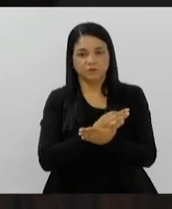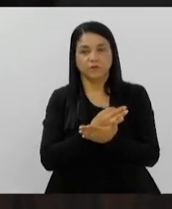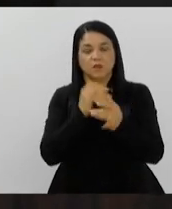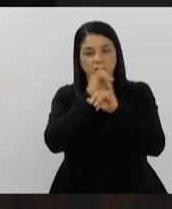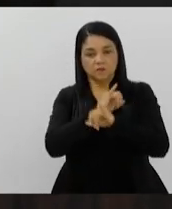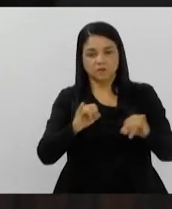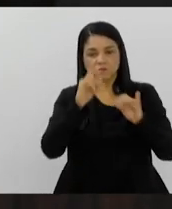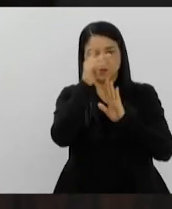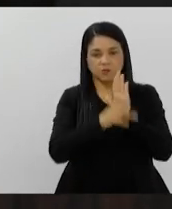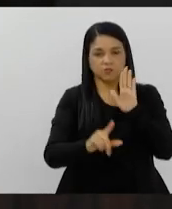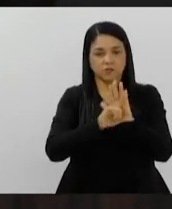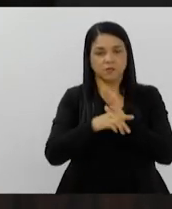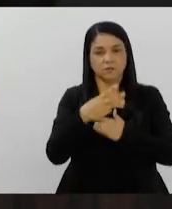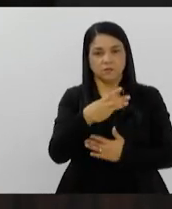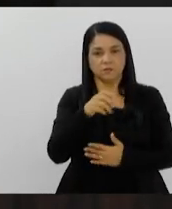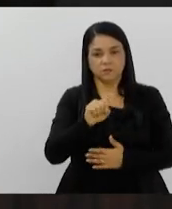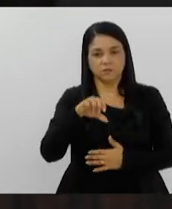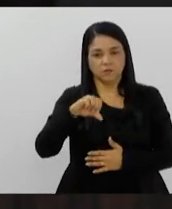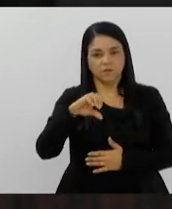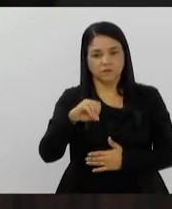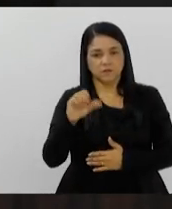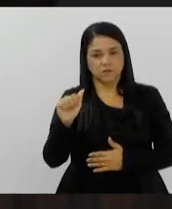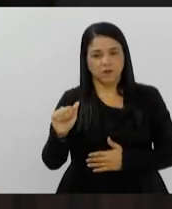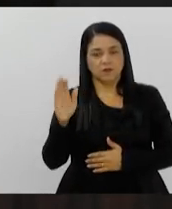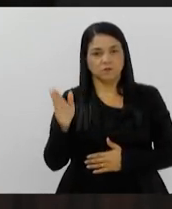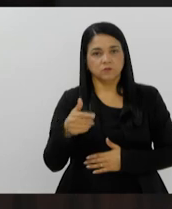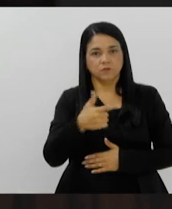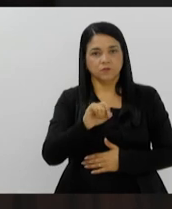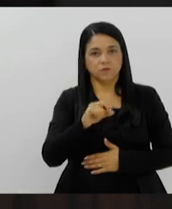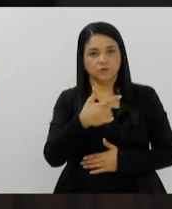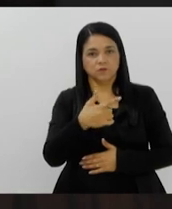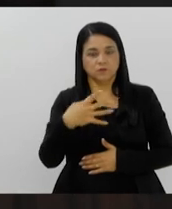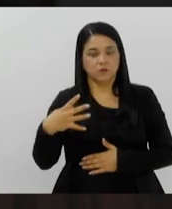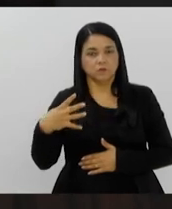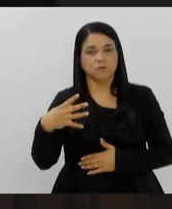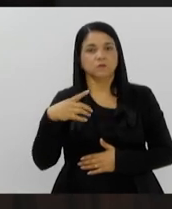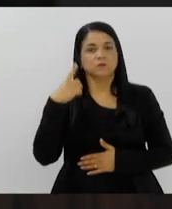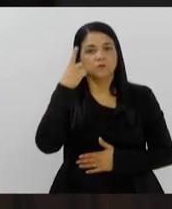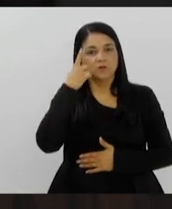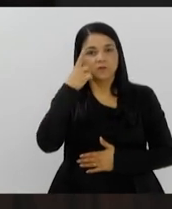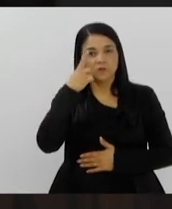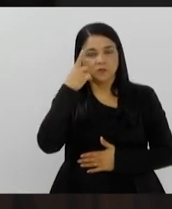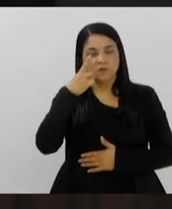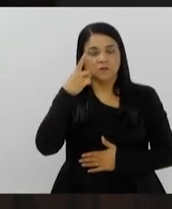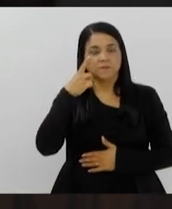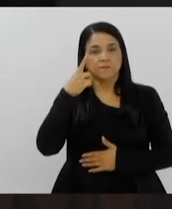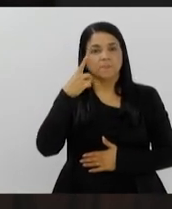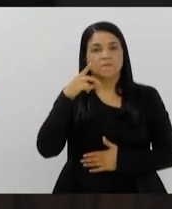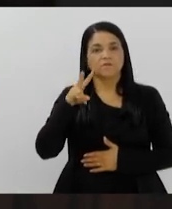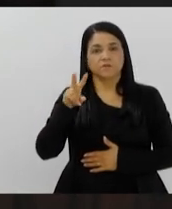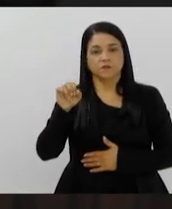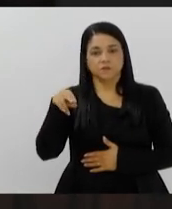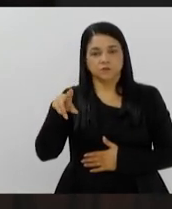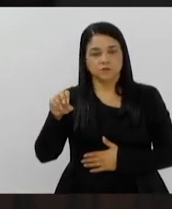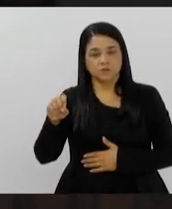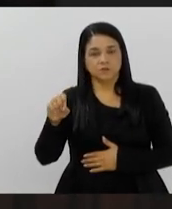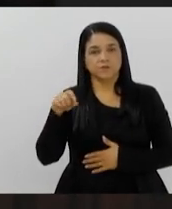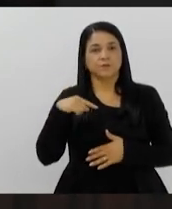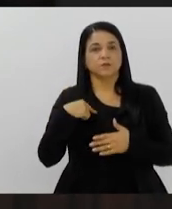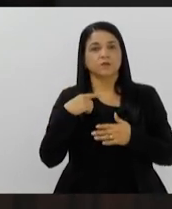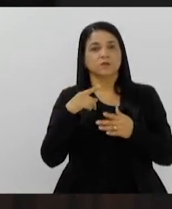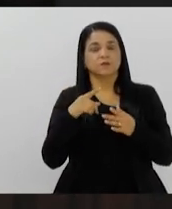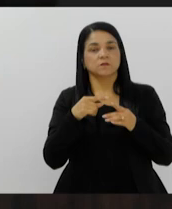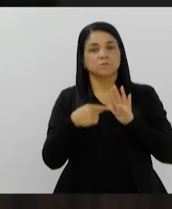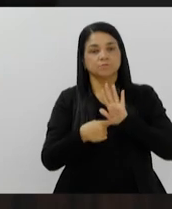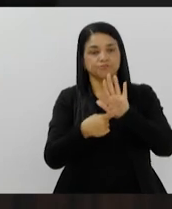autógrafo. Anuncio, projeto de lei 3890-A de 2024, de autoria do deputado Vinícius Cozzolino, que